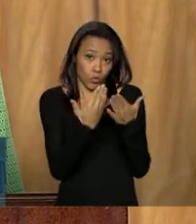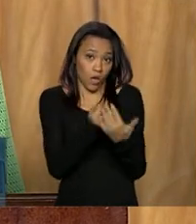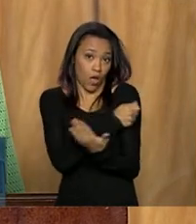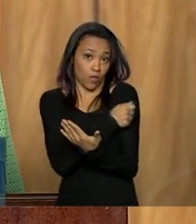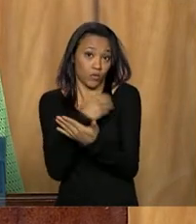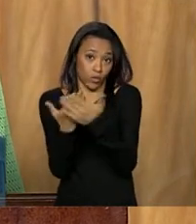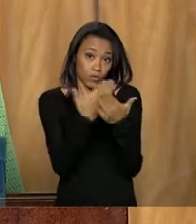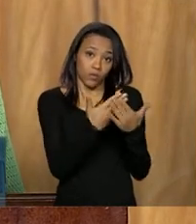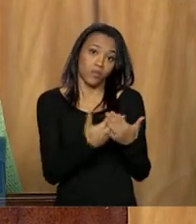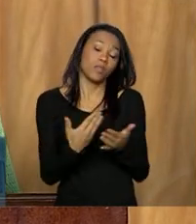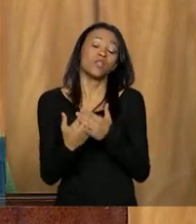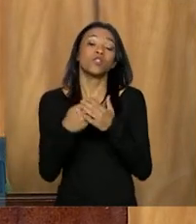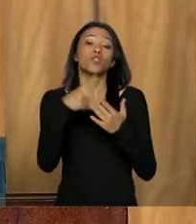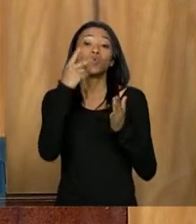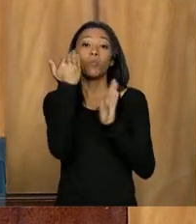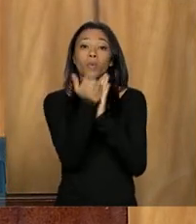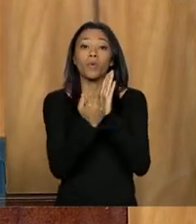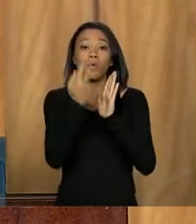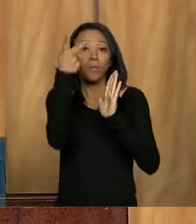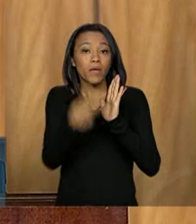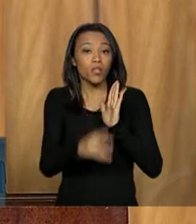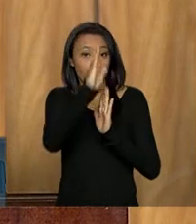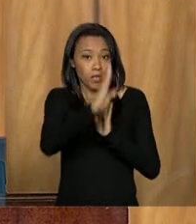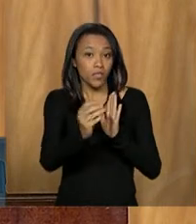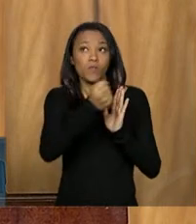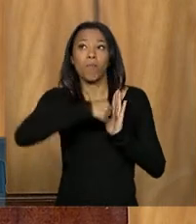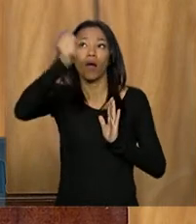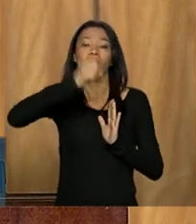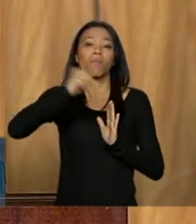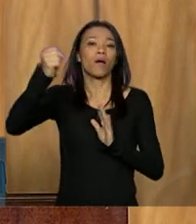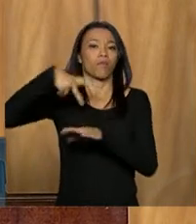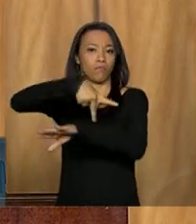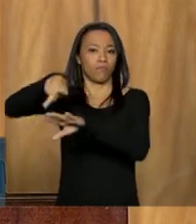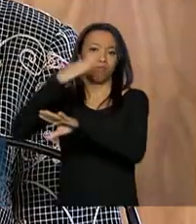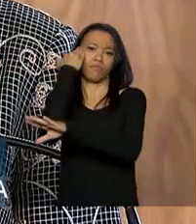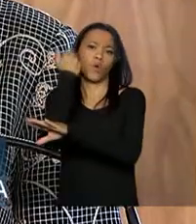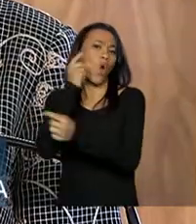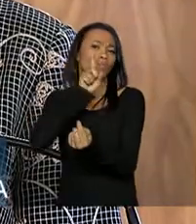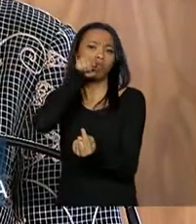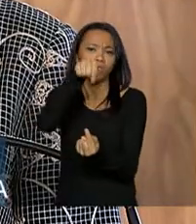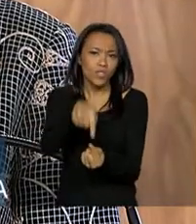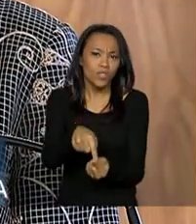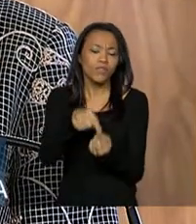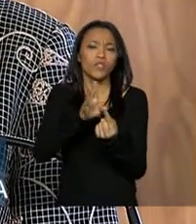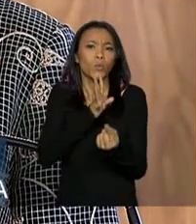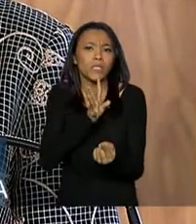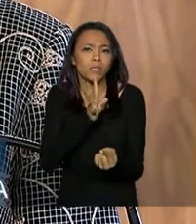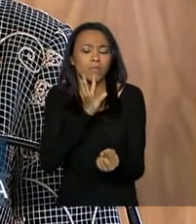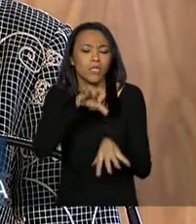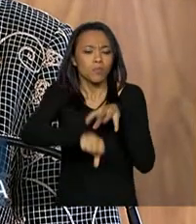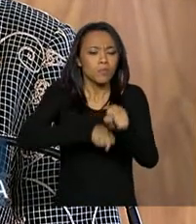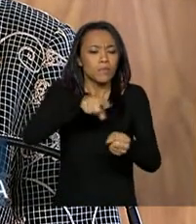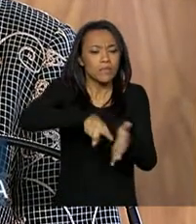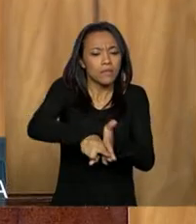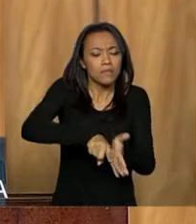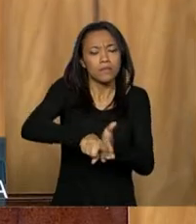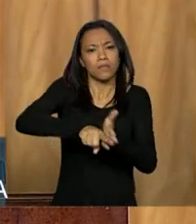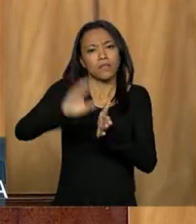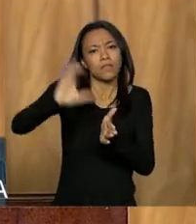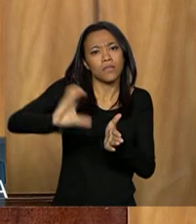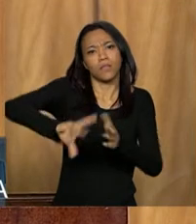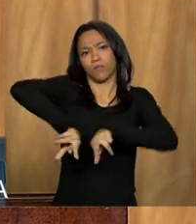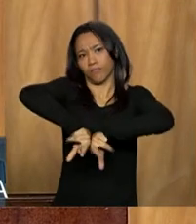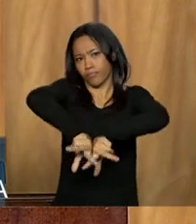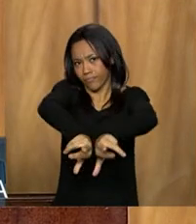Sem Fronteiras, programa que foi criado pela senhora presidenta Dilma no âmbito de inovação educacional para estudantes da